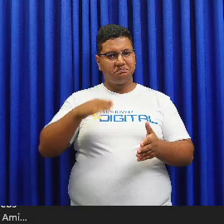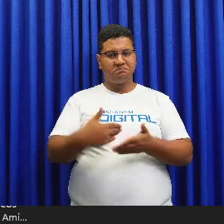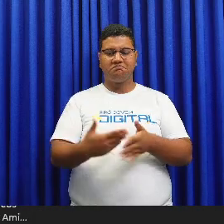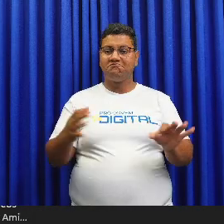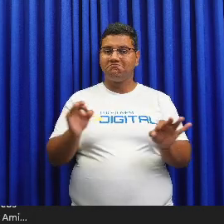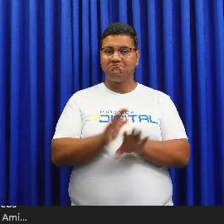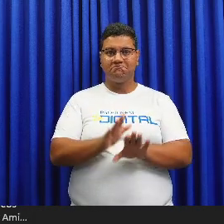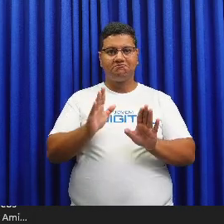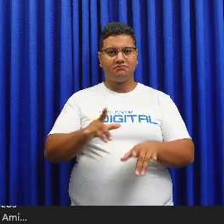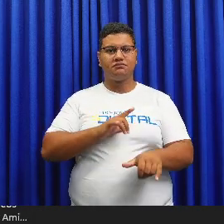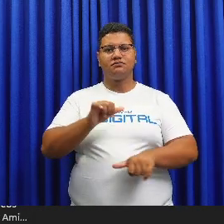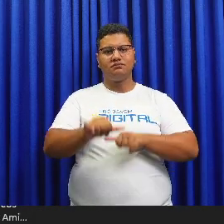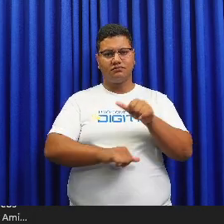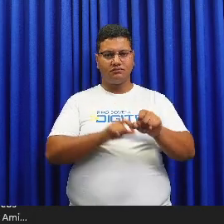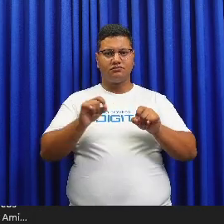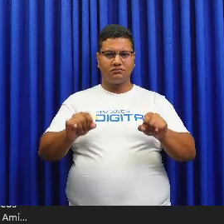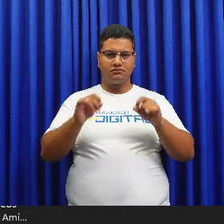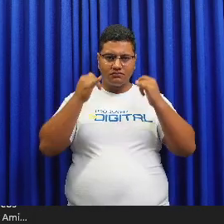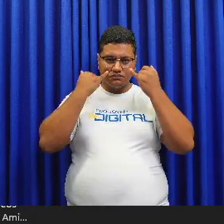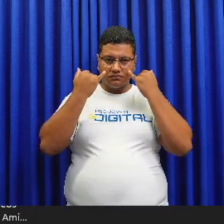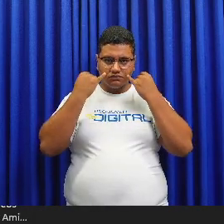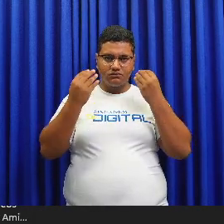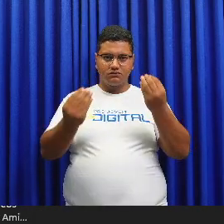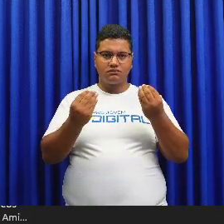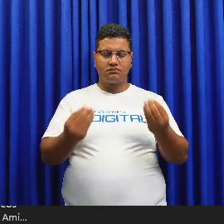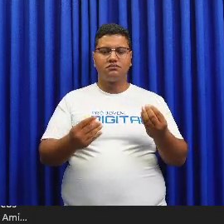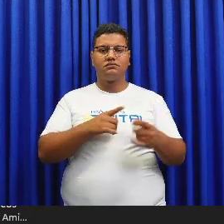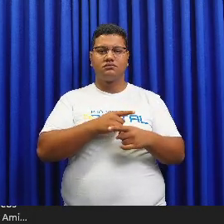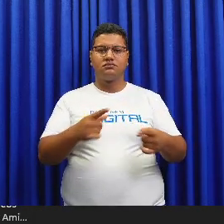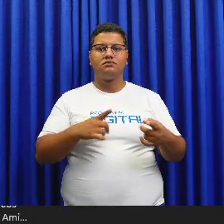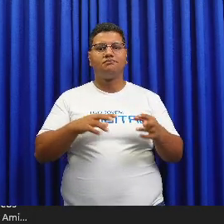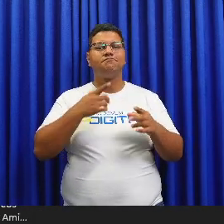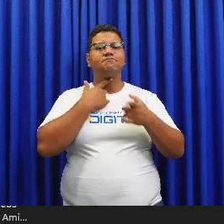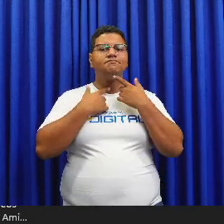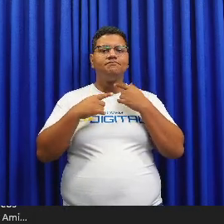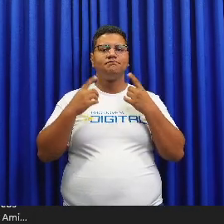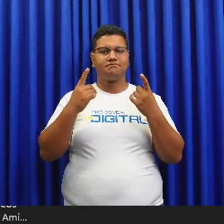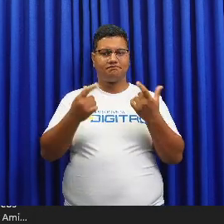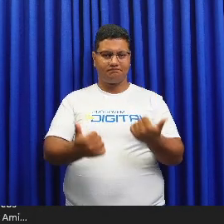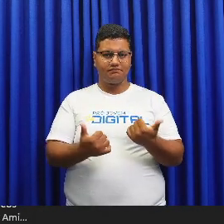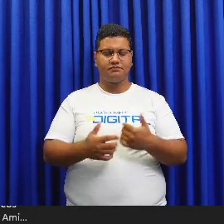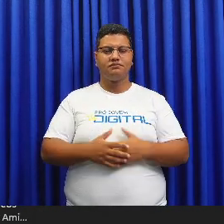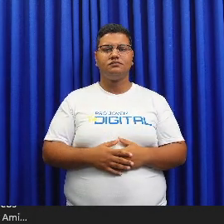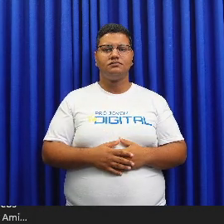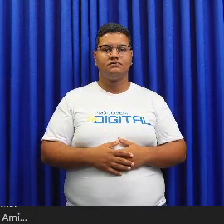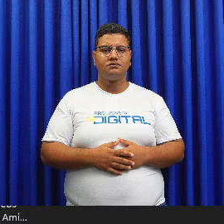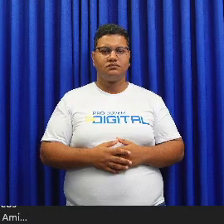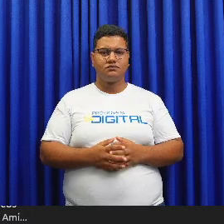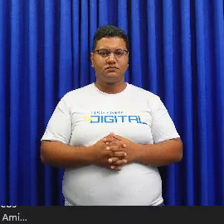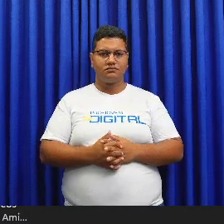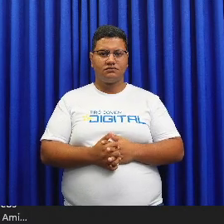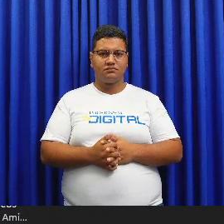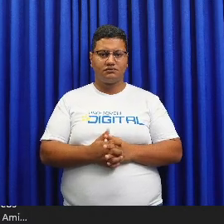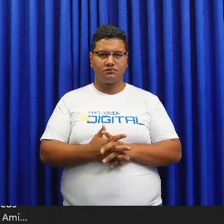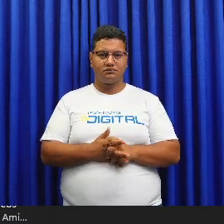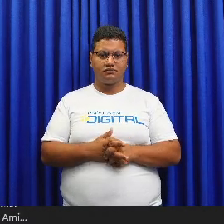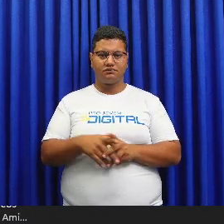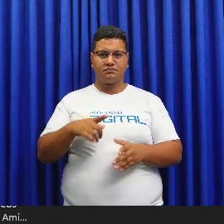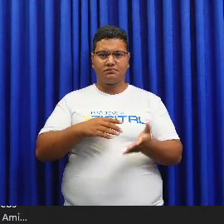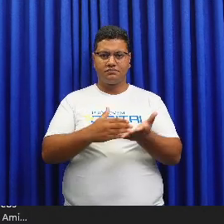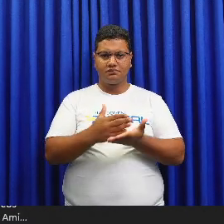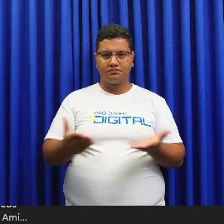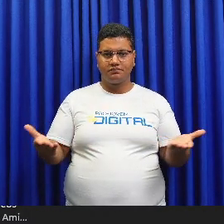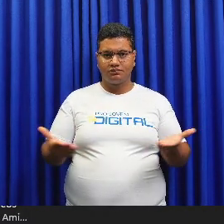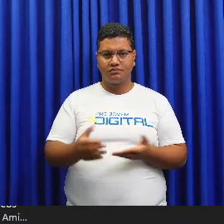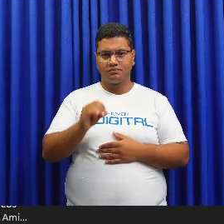prontas. Você só vai alterar e colocar a informação que você desejar, beleza? Temos aqui, ó, podemos começar